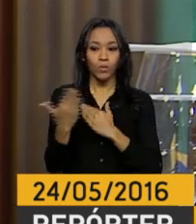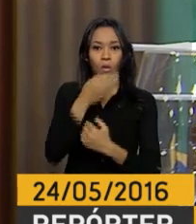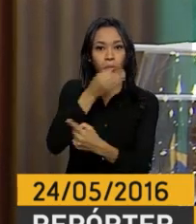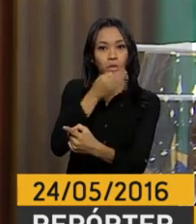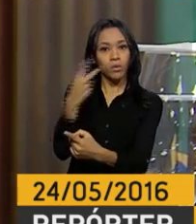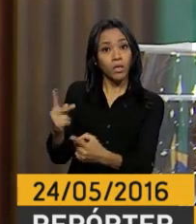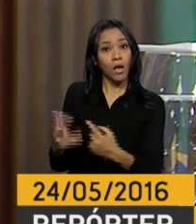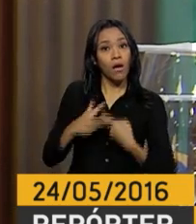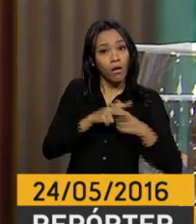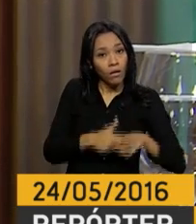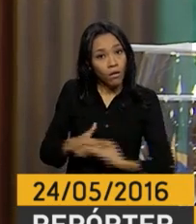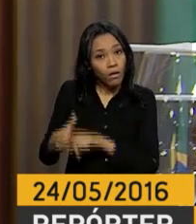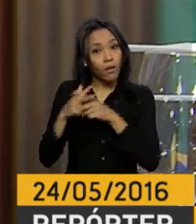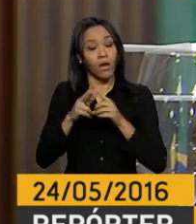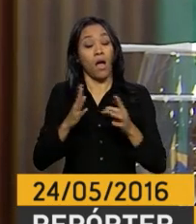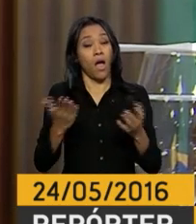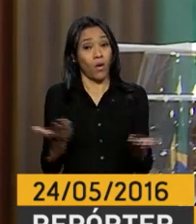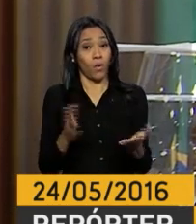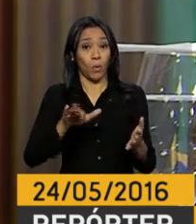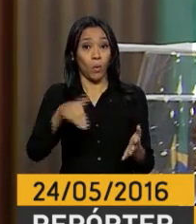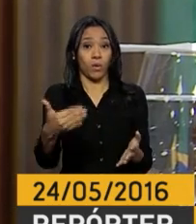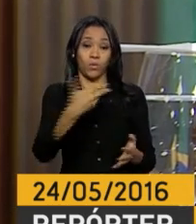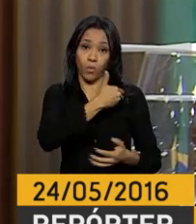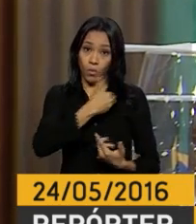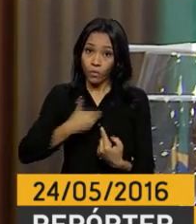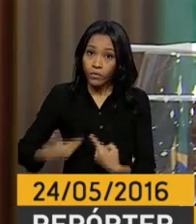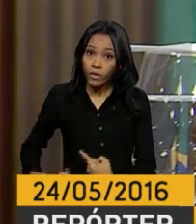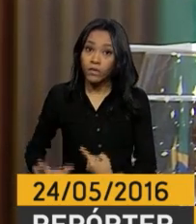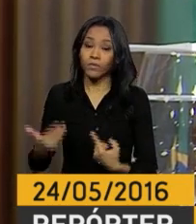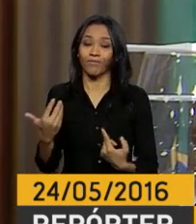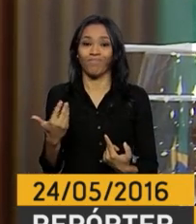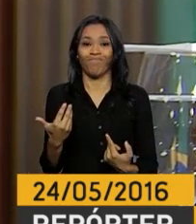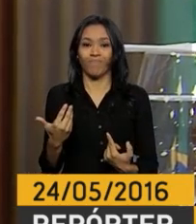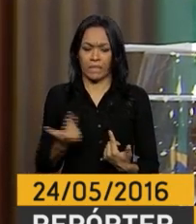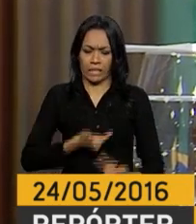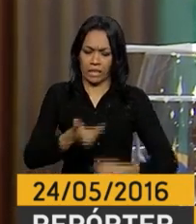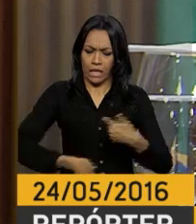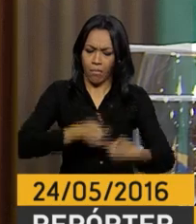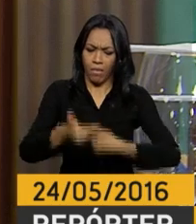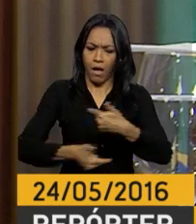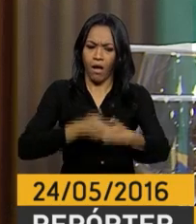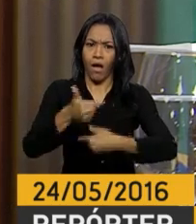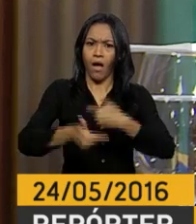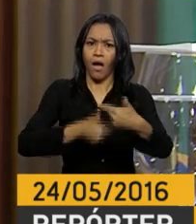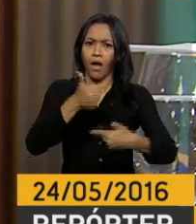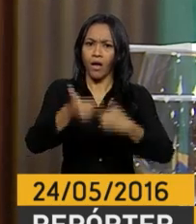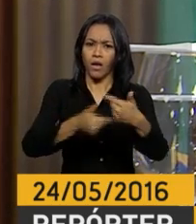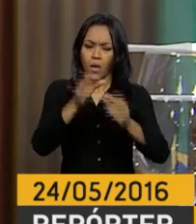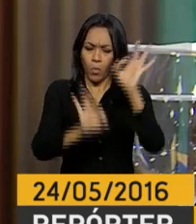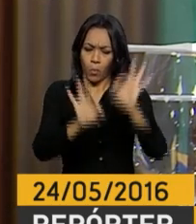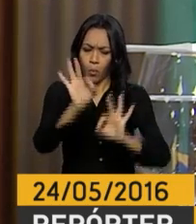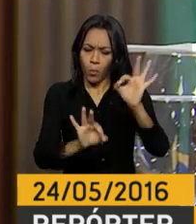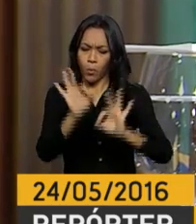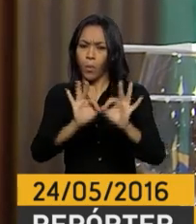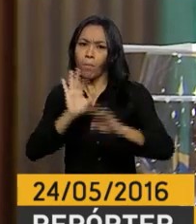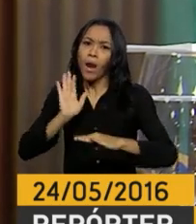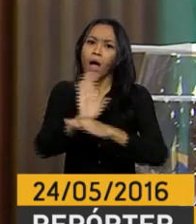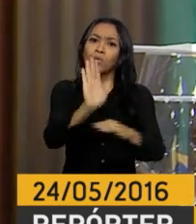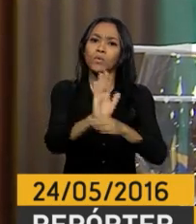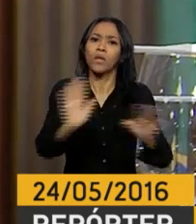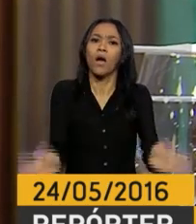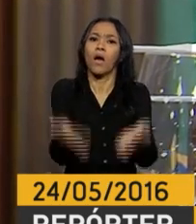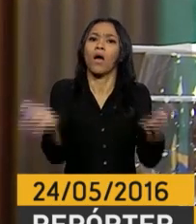quando há gestos do governo que são indispensáveis para a vitalização do Estado ou